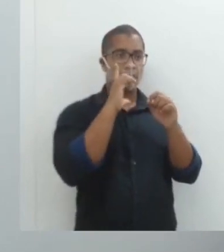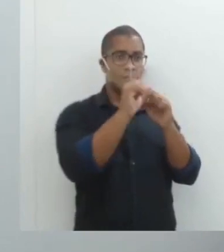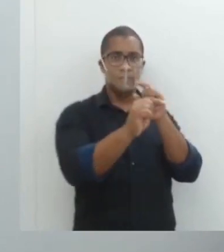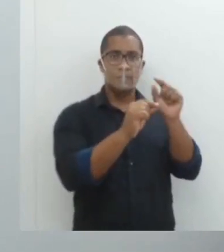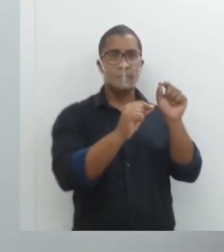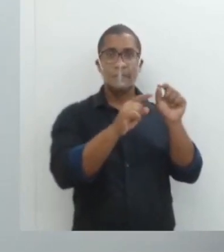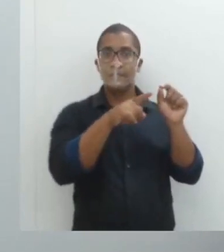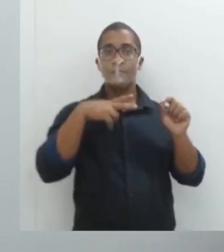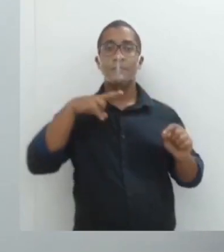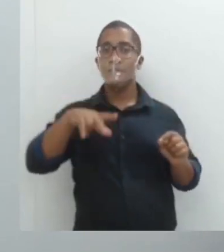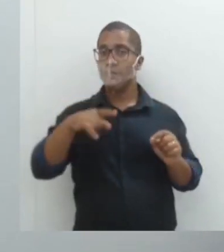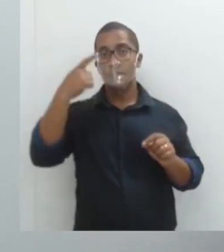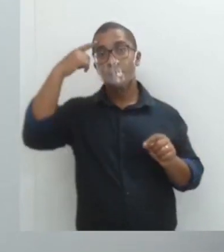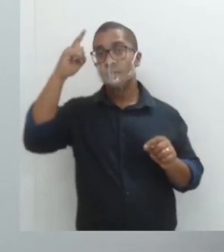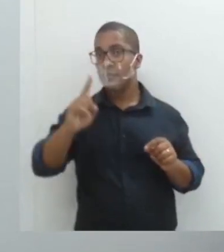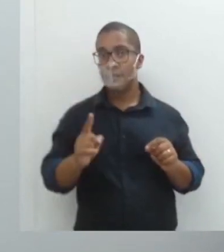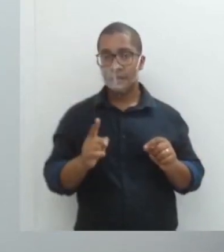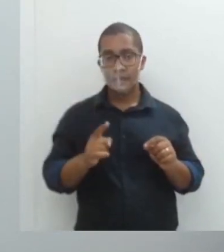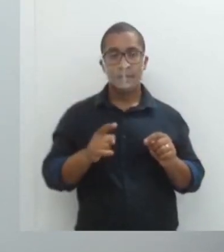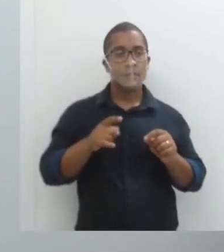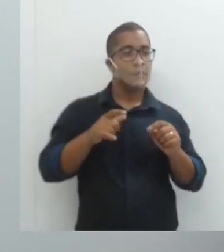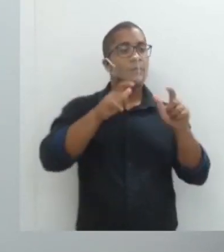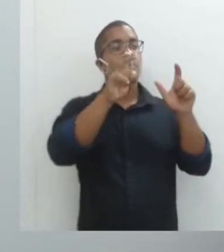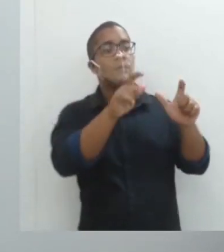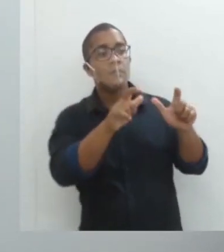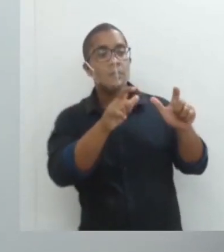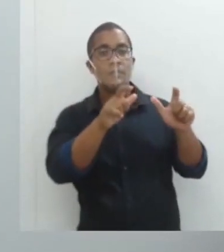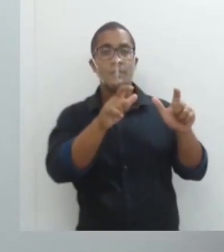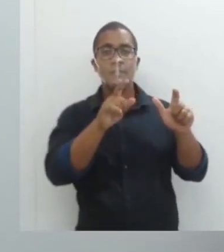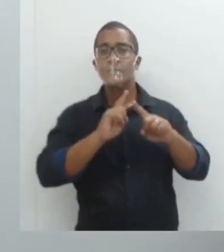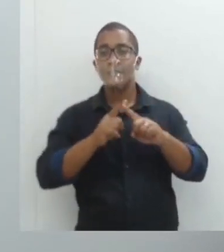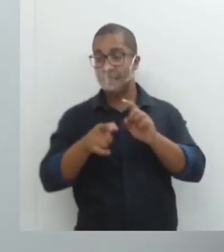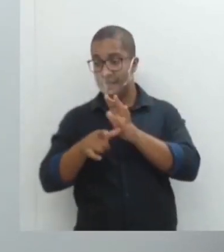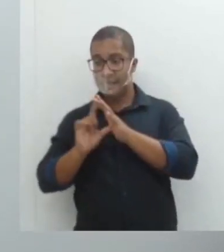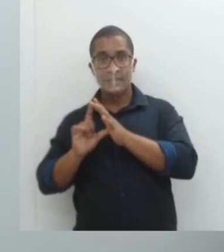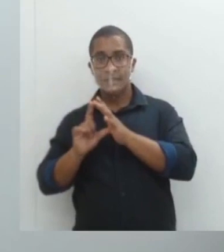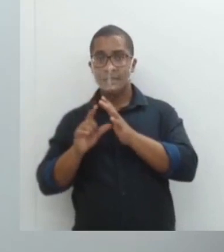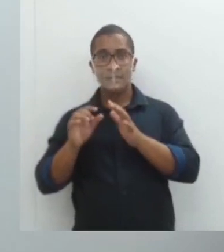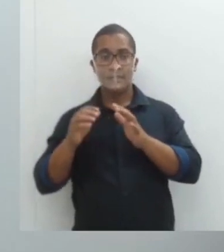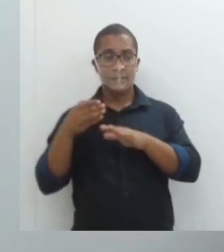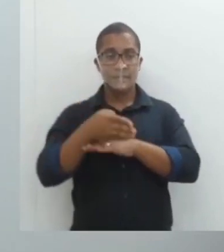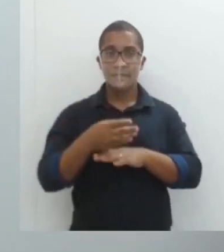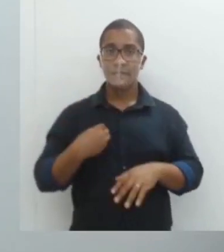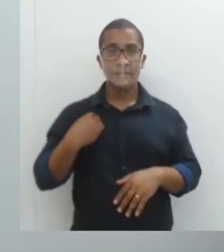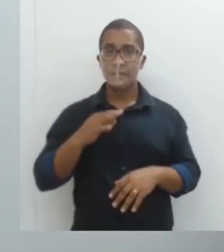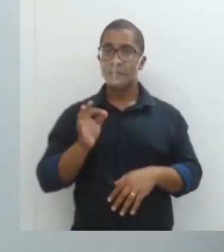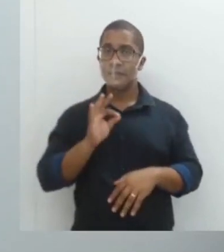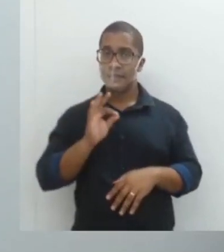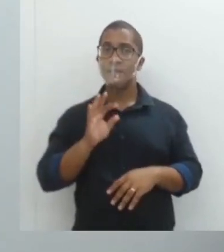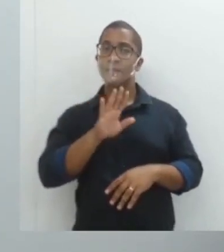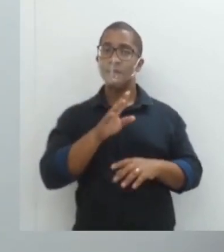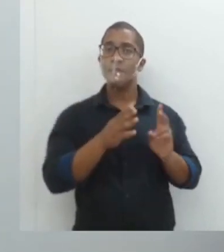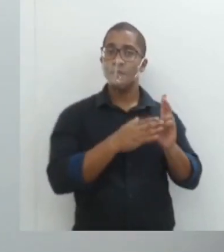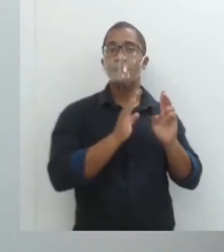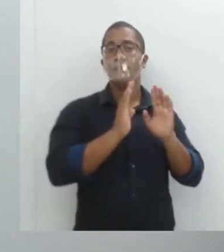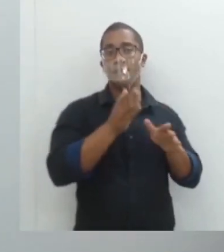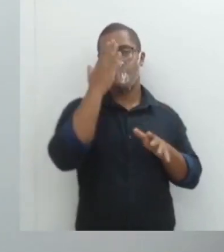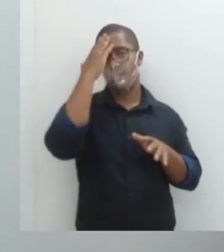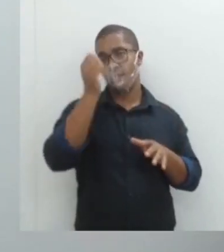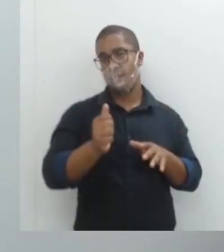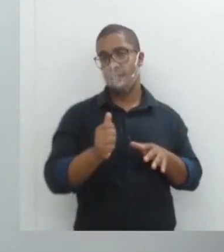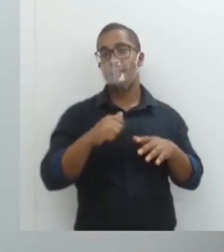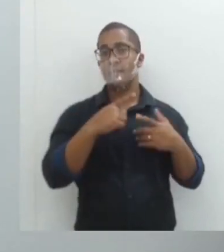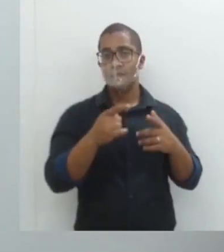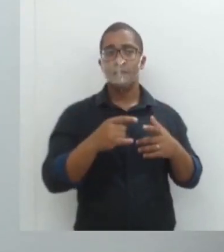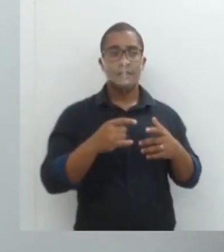nem sabiam andar pelo território que eles tinham acabado de descobrir, entre aspas, automaticamente os índios